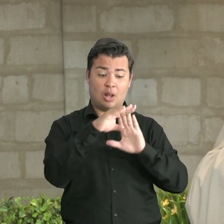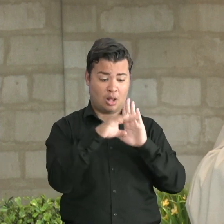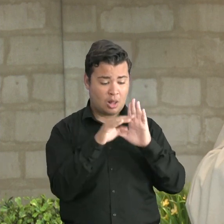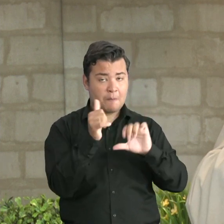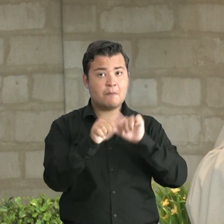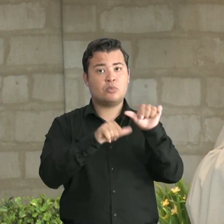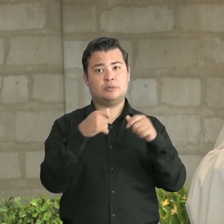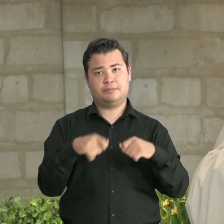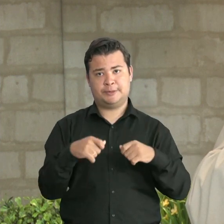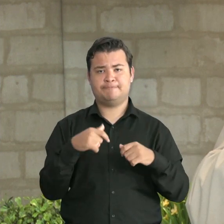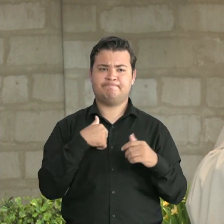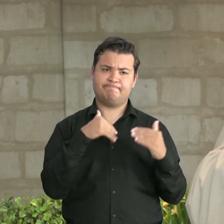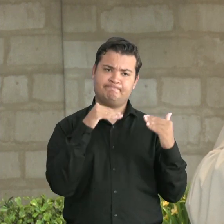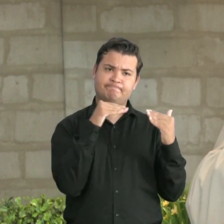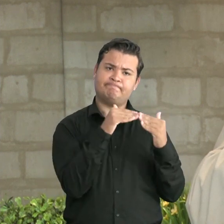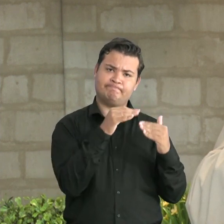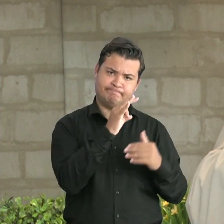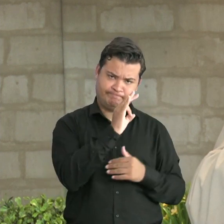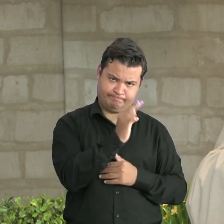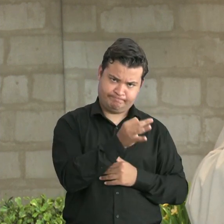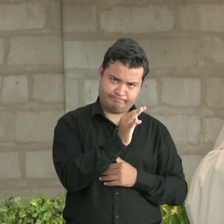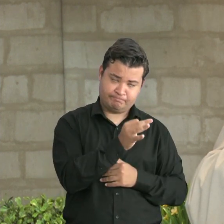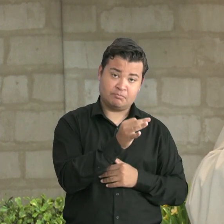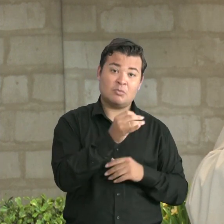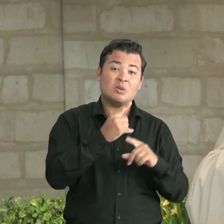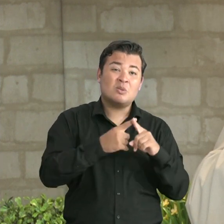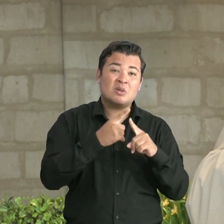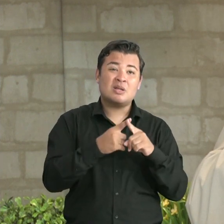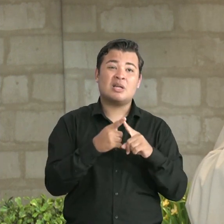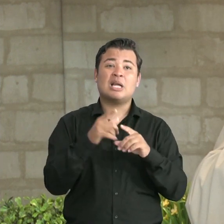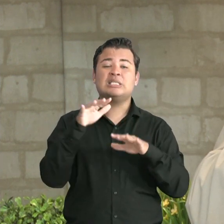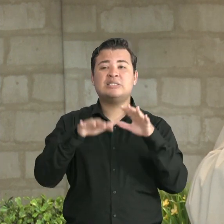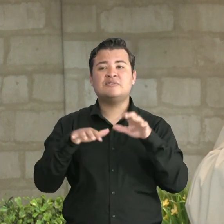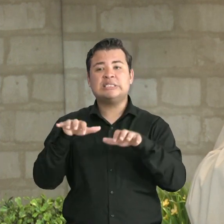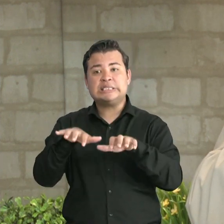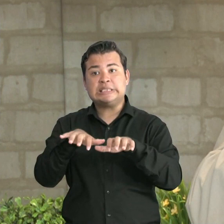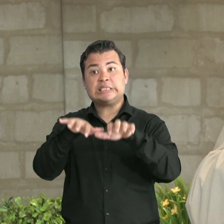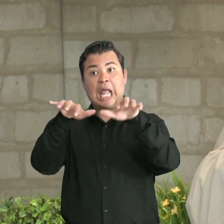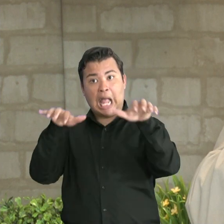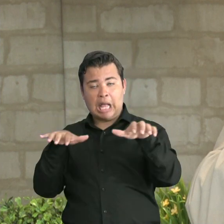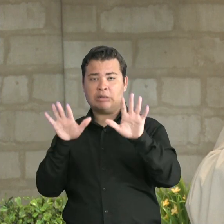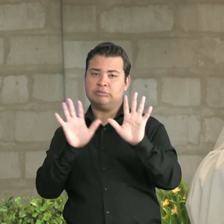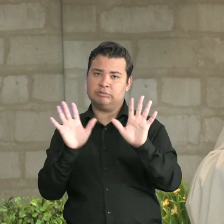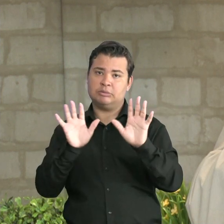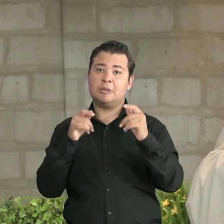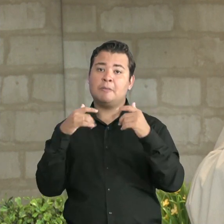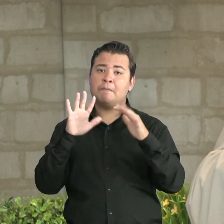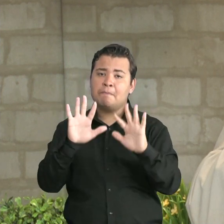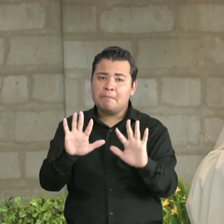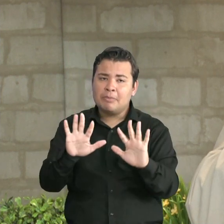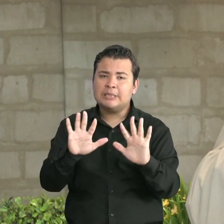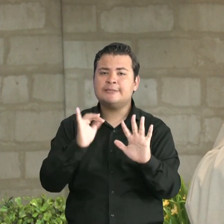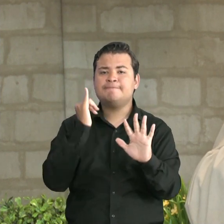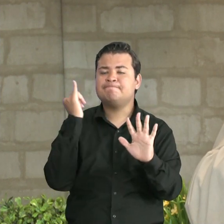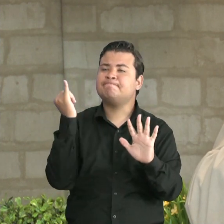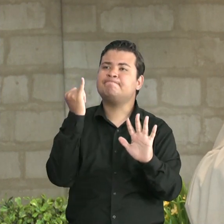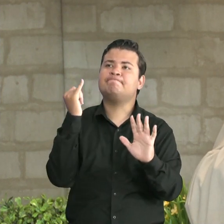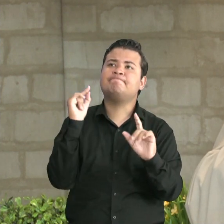digo assim, eu concordo com você dizendo que há não um afastamento, mas há uma demanda por mais